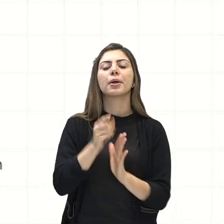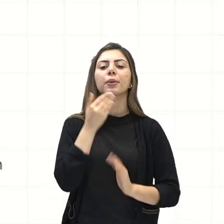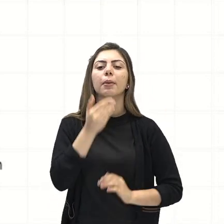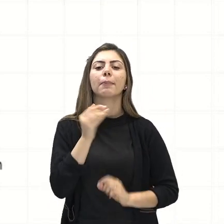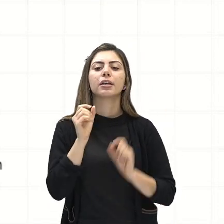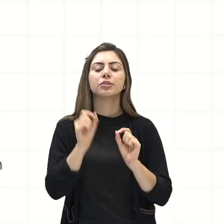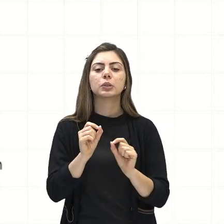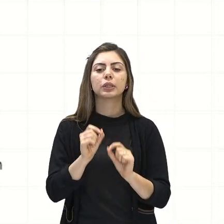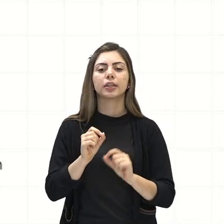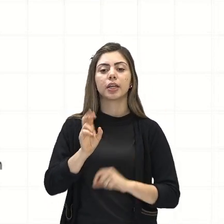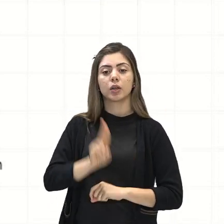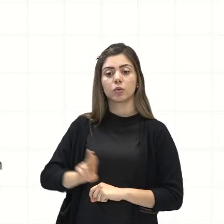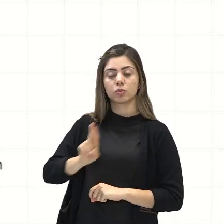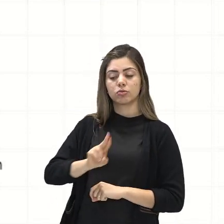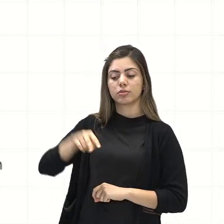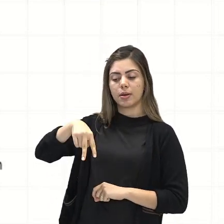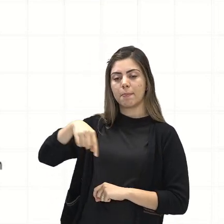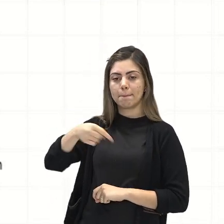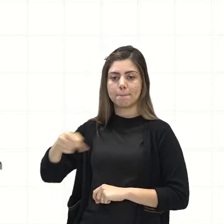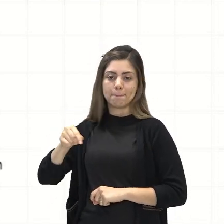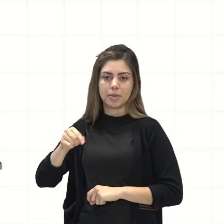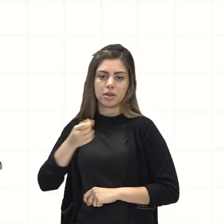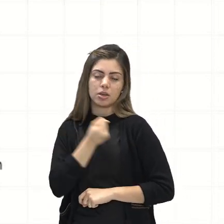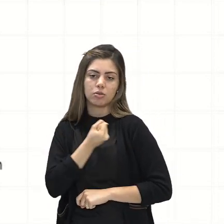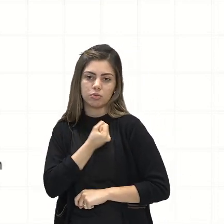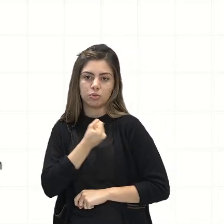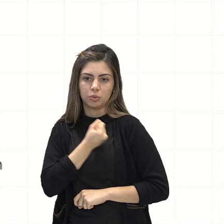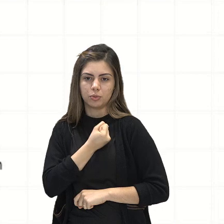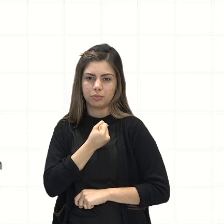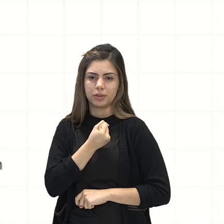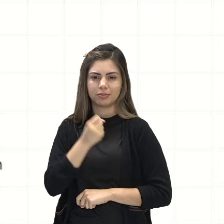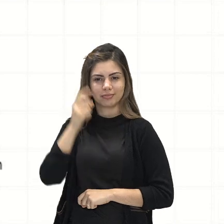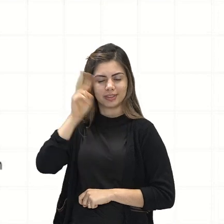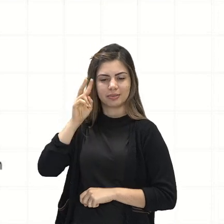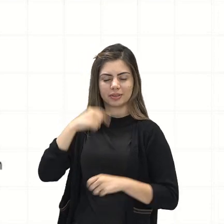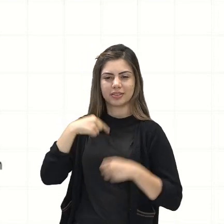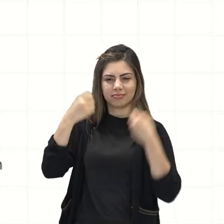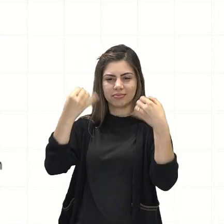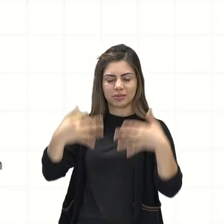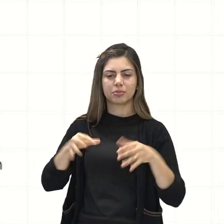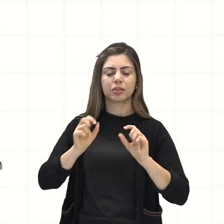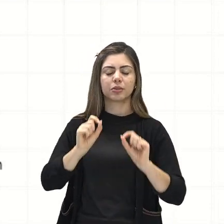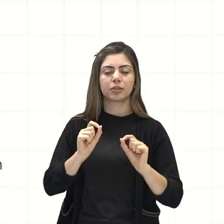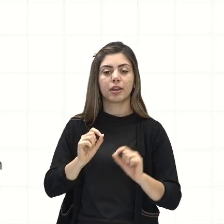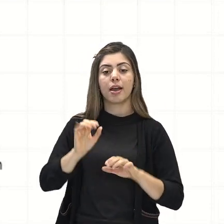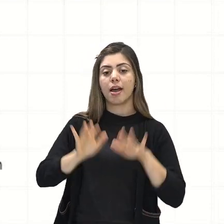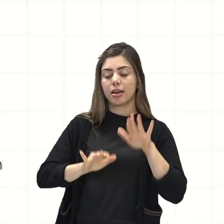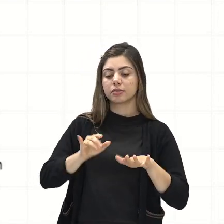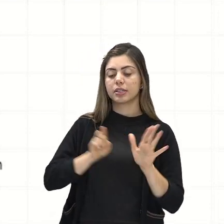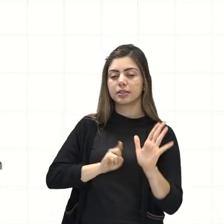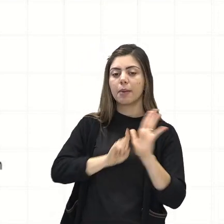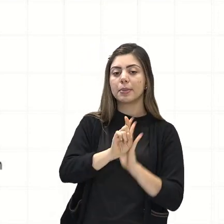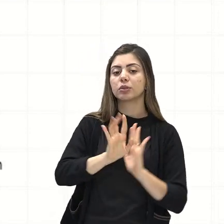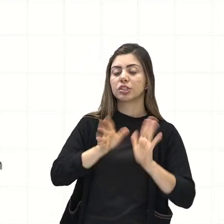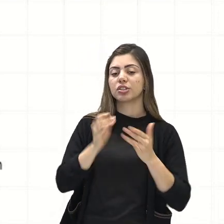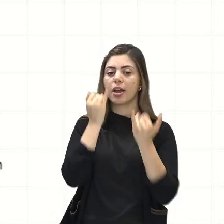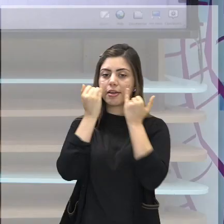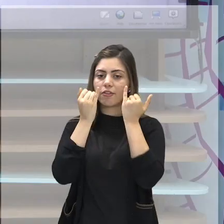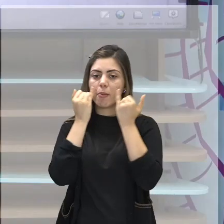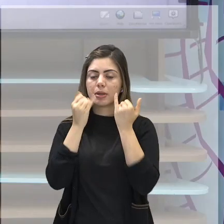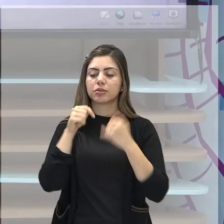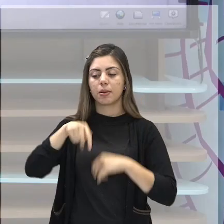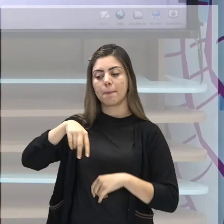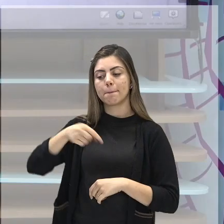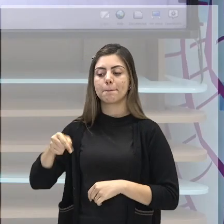que seja usado um valor aproximado. Olha, como eu havia dito para vocês, às vezes o problema vem